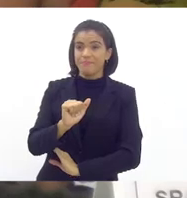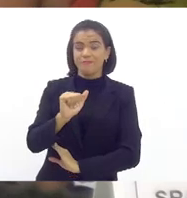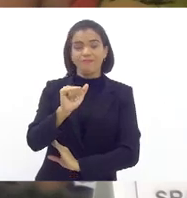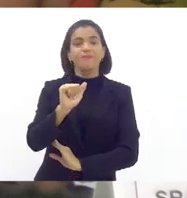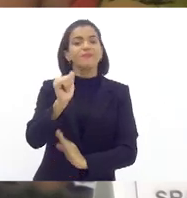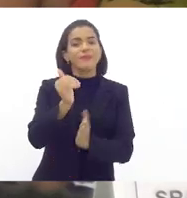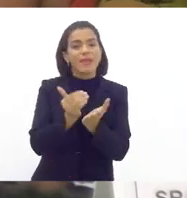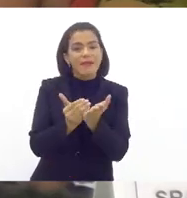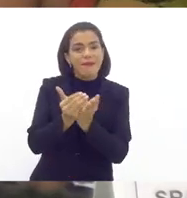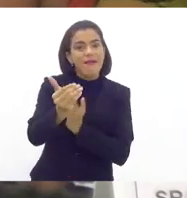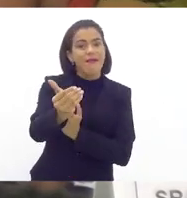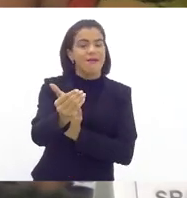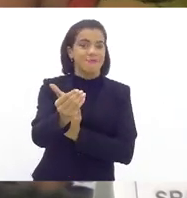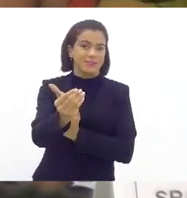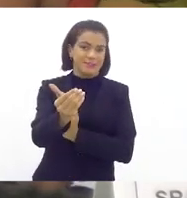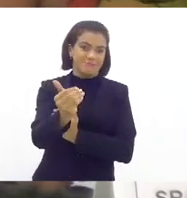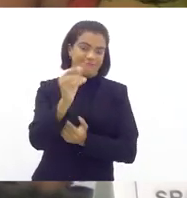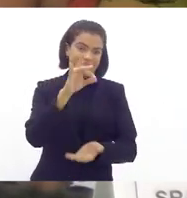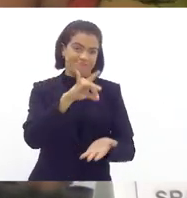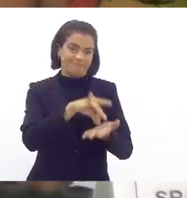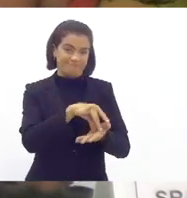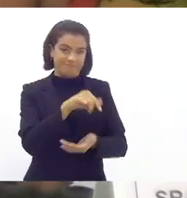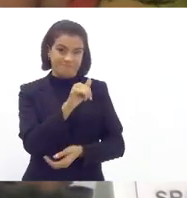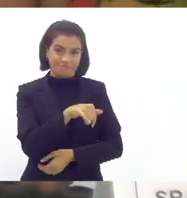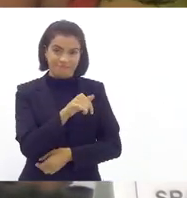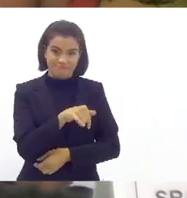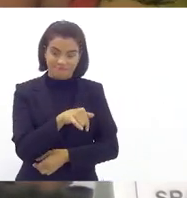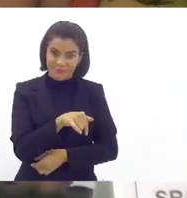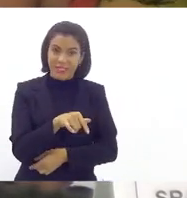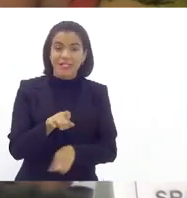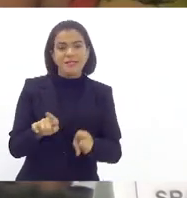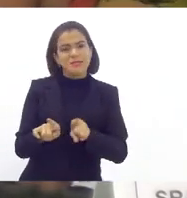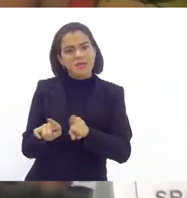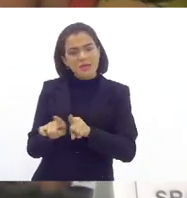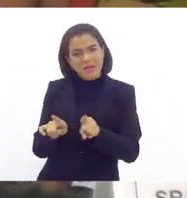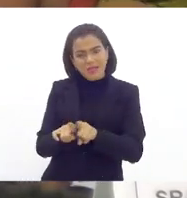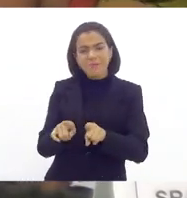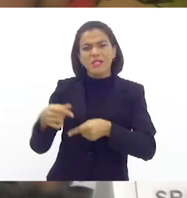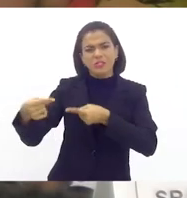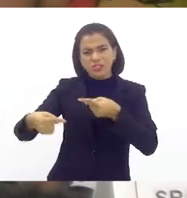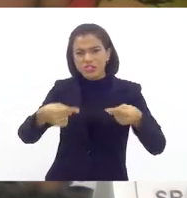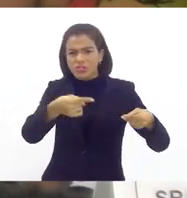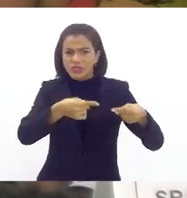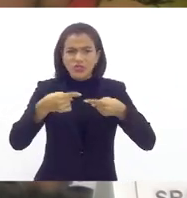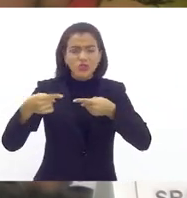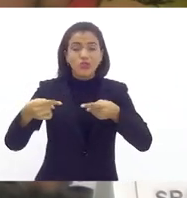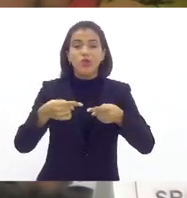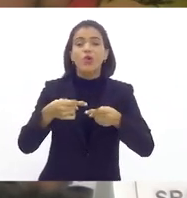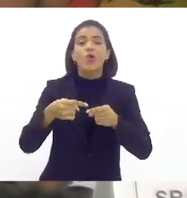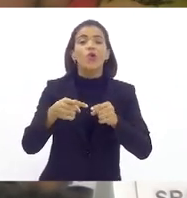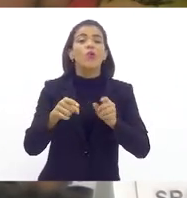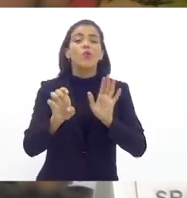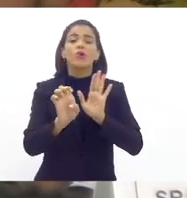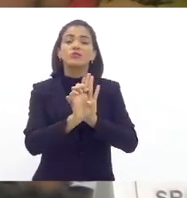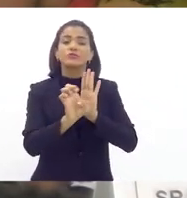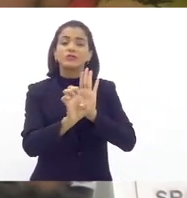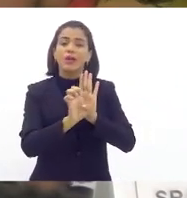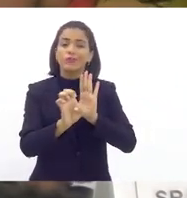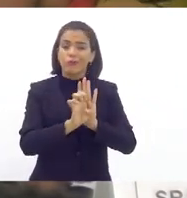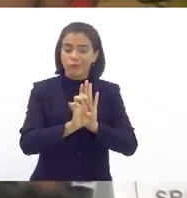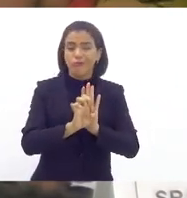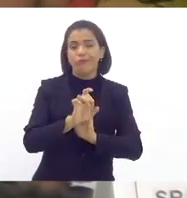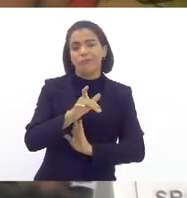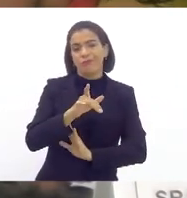partir desta realidade. Nós também temos discutido o estatuto da igualdade racial a